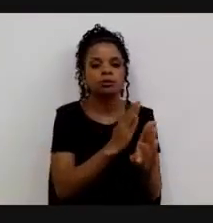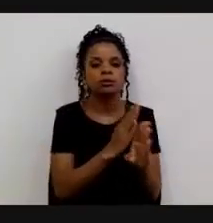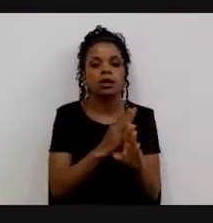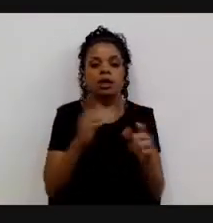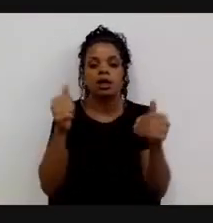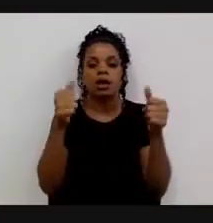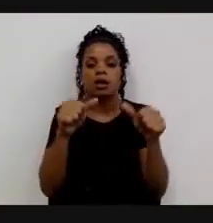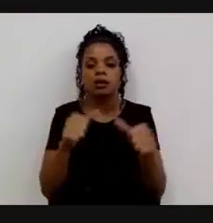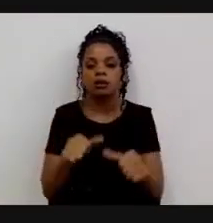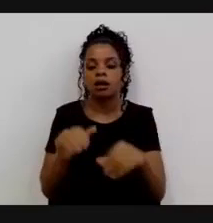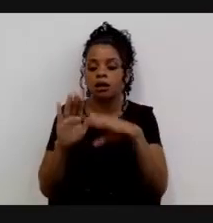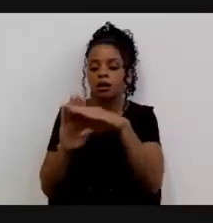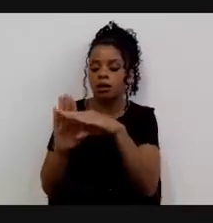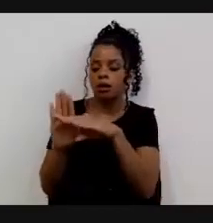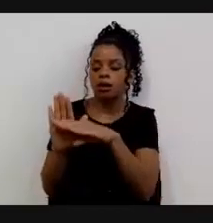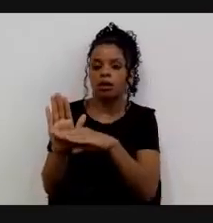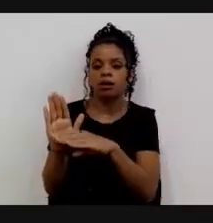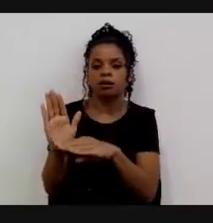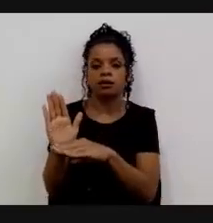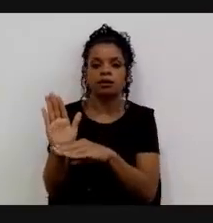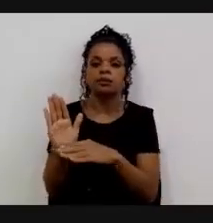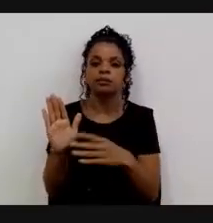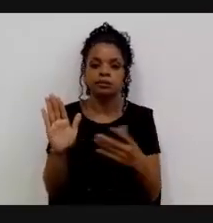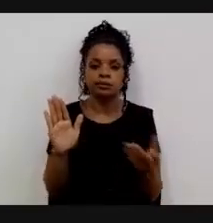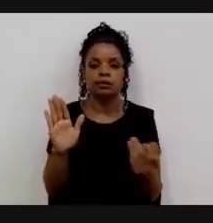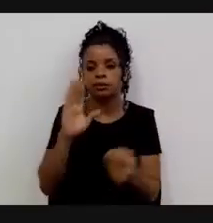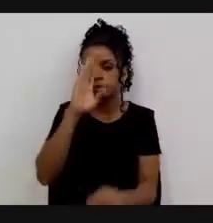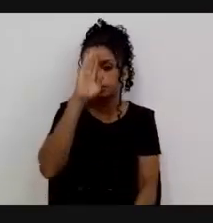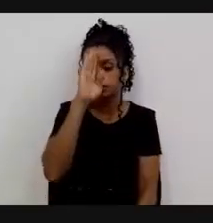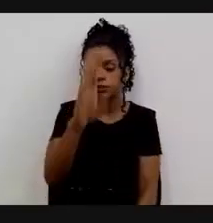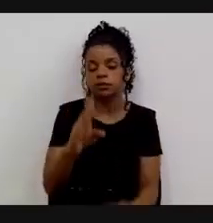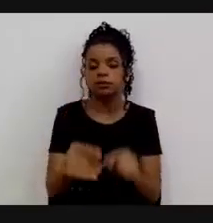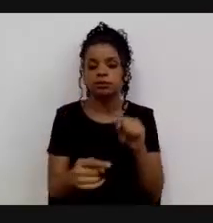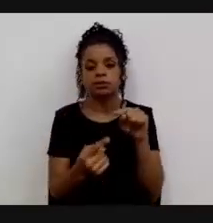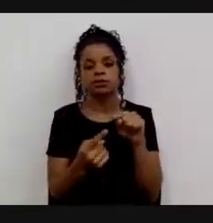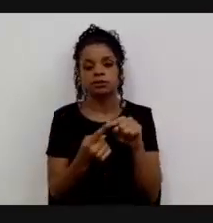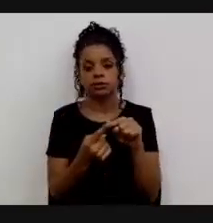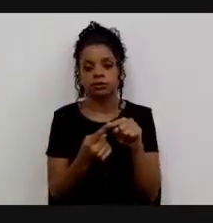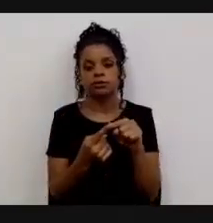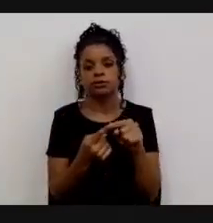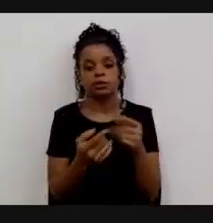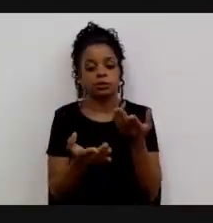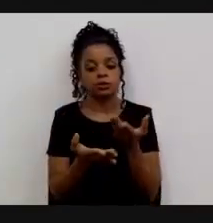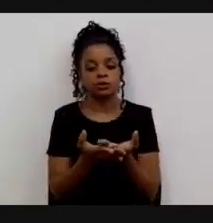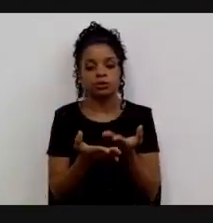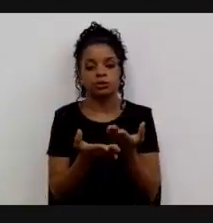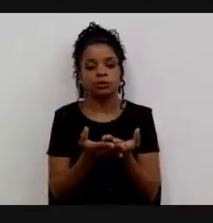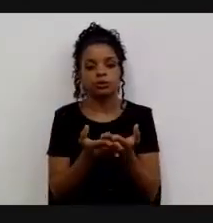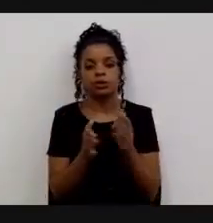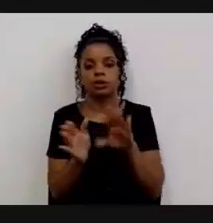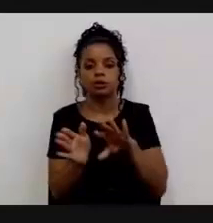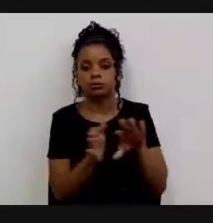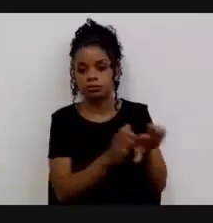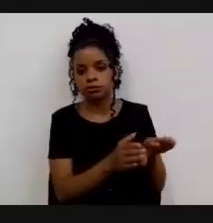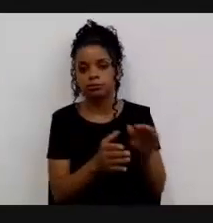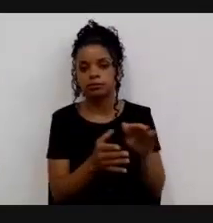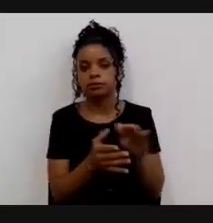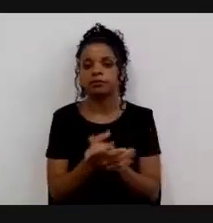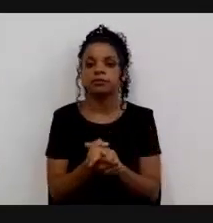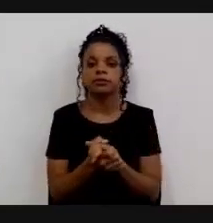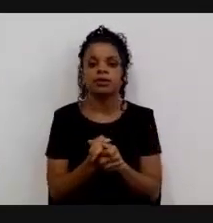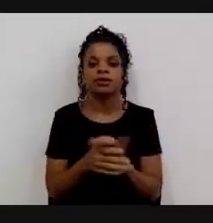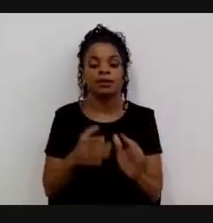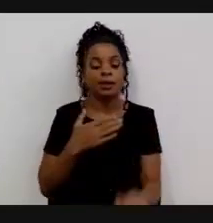de análise. Tá? Então, esse era o principal objetivo. Então, esse estudo ele não enfocou isso. Mas, na minha leitura,